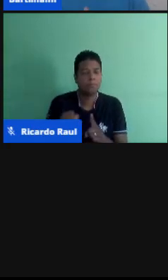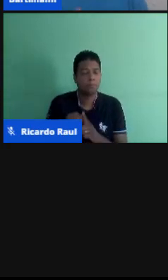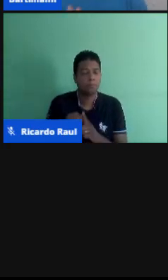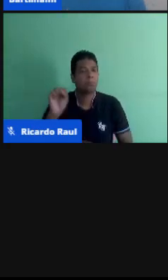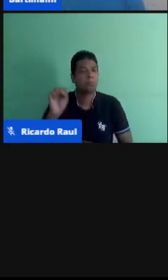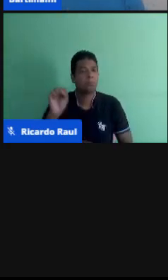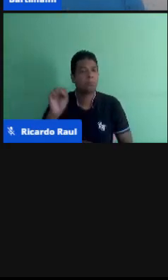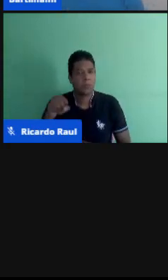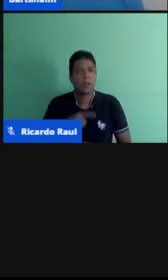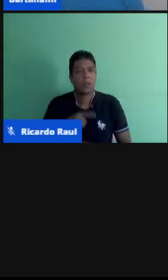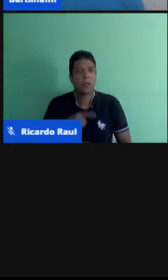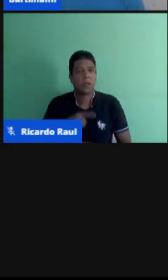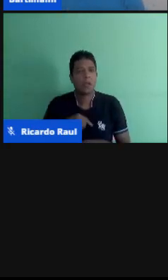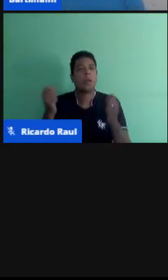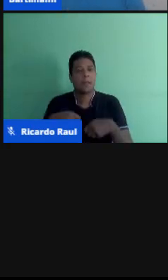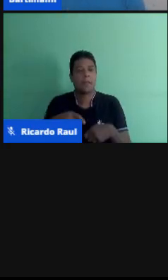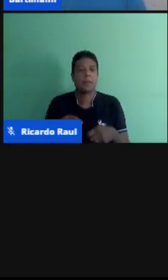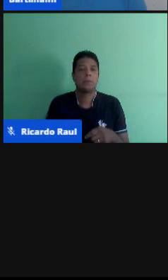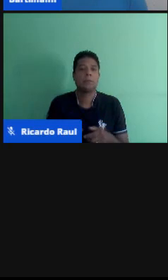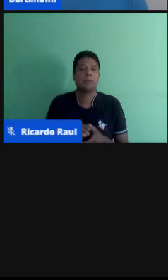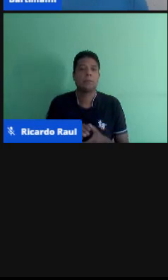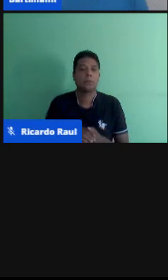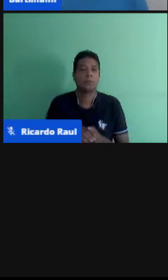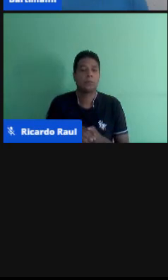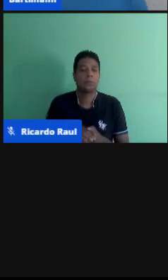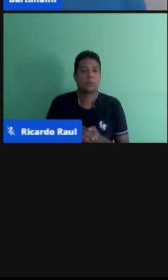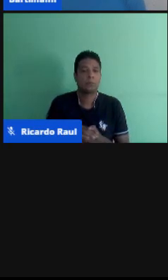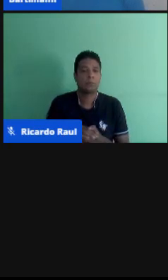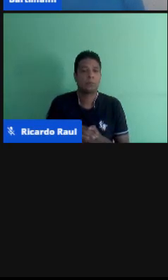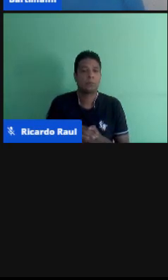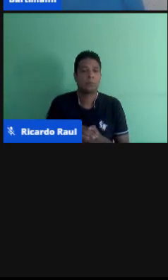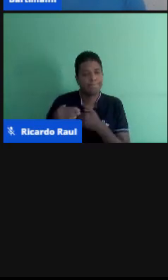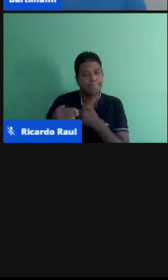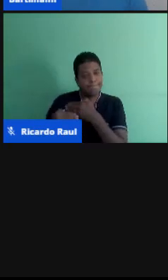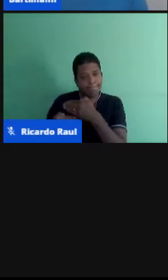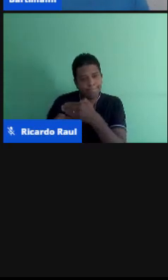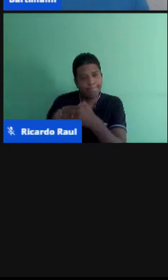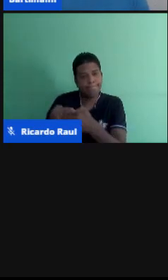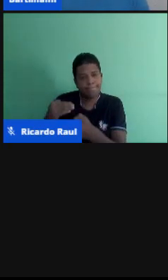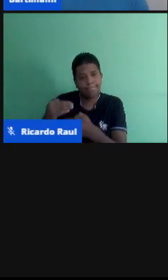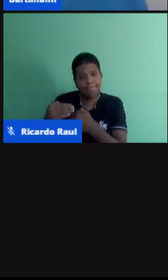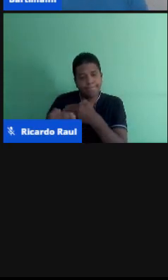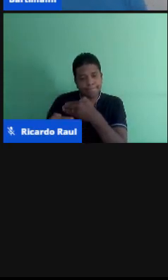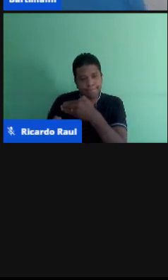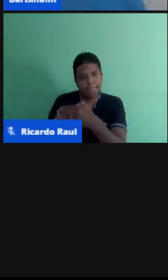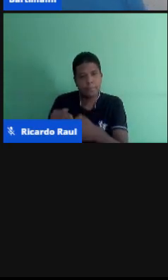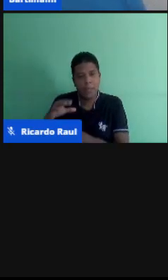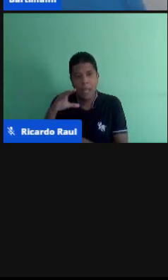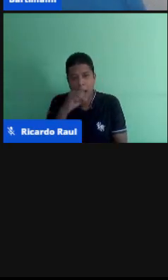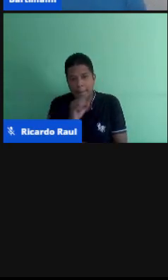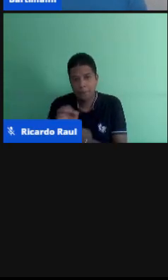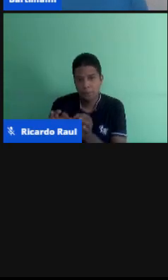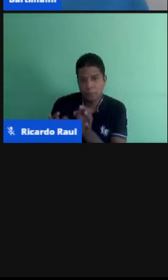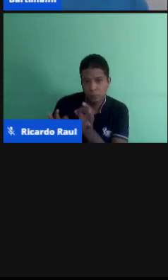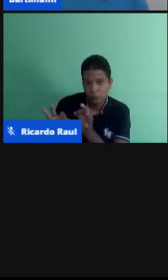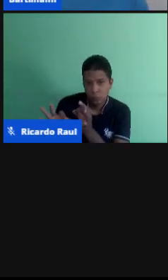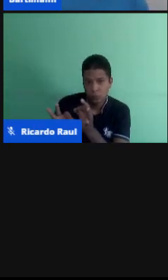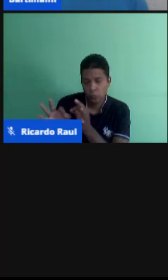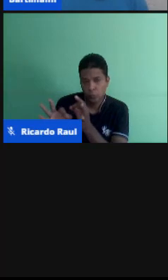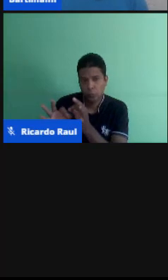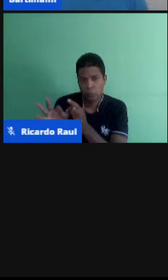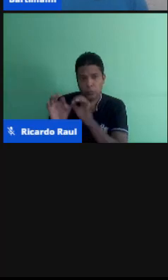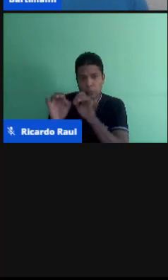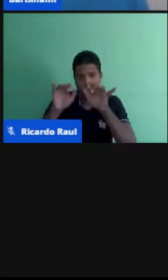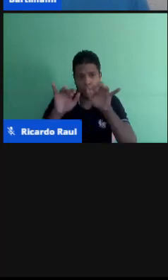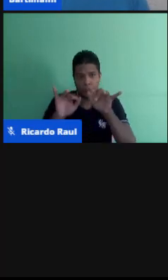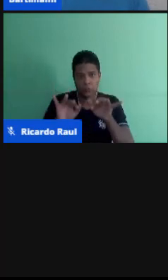é sim, desde que exista um processamento rápido, que permita uma organização rápida dos dados, uma troca